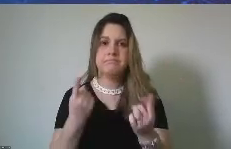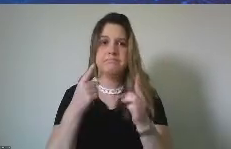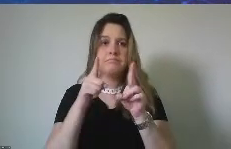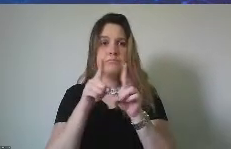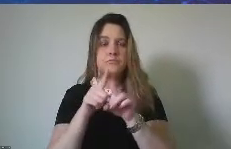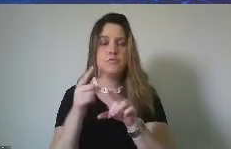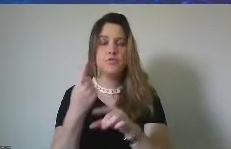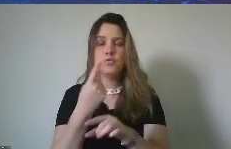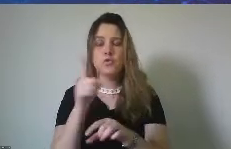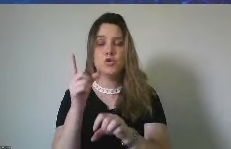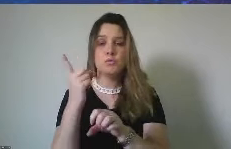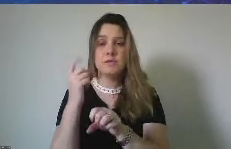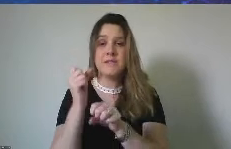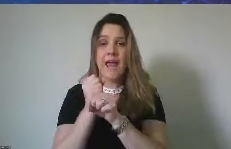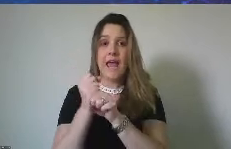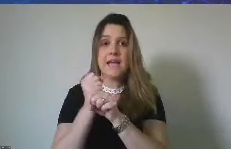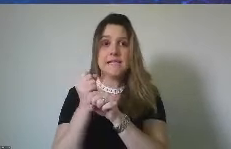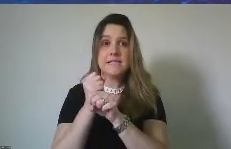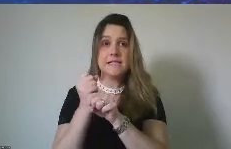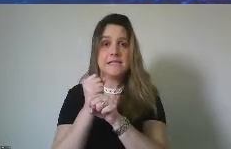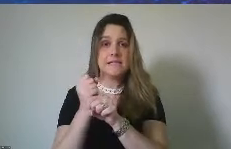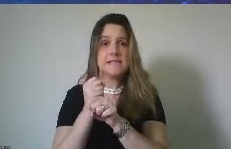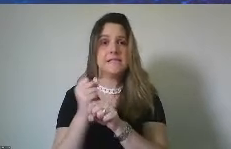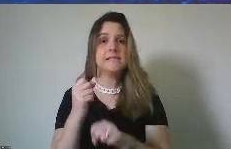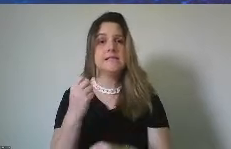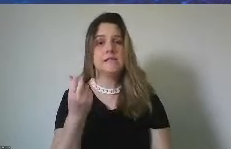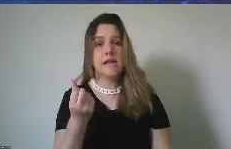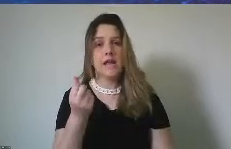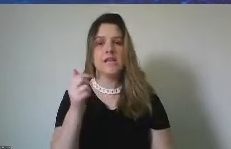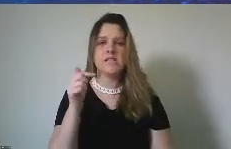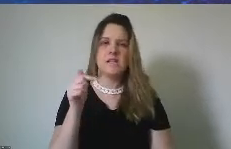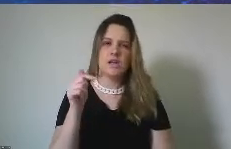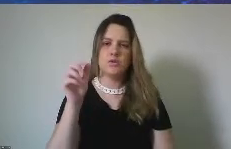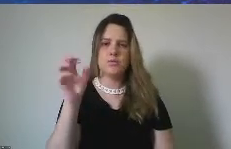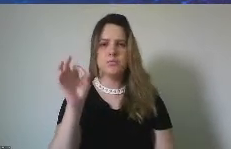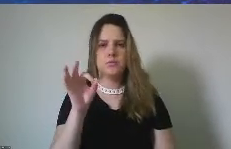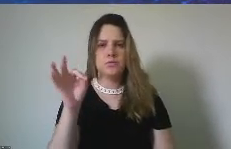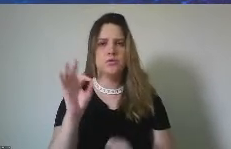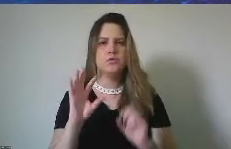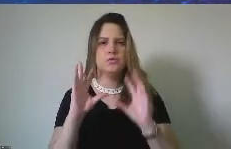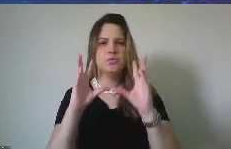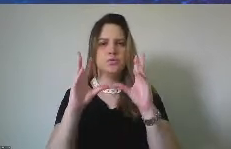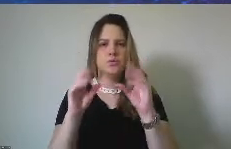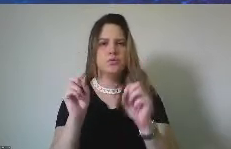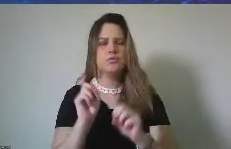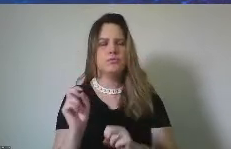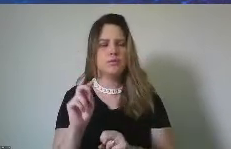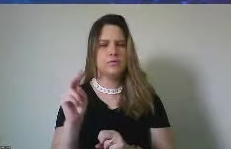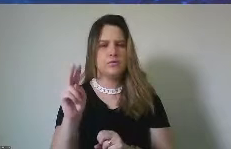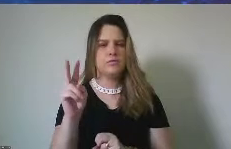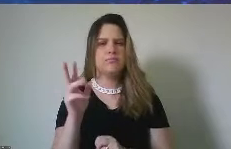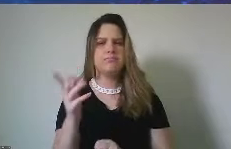valorizaram 207%. o dobro do que valorizou o Ibovespa